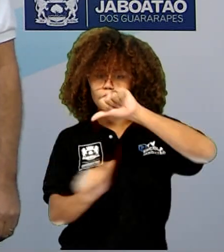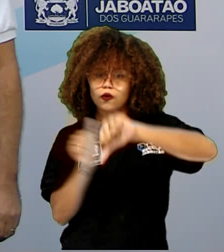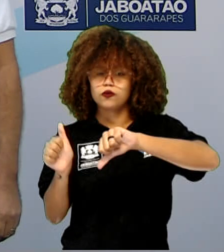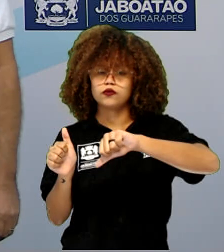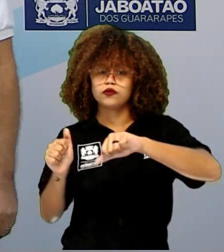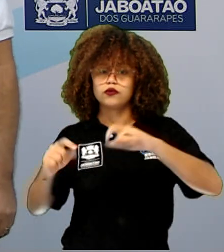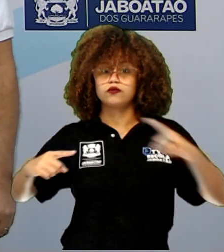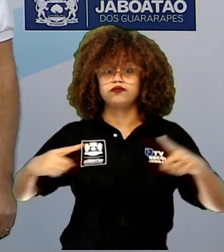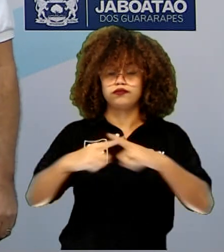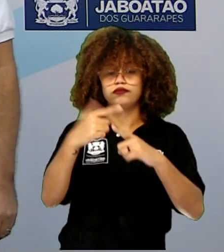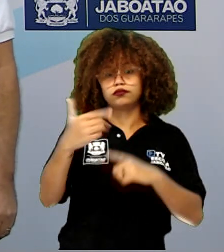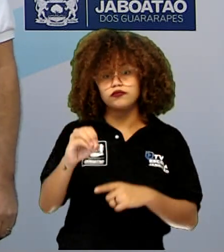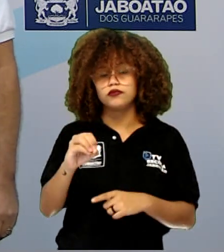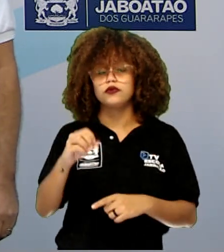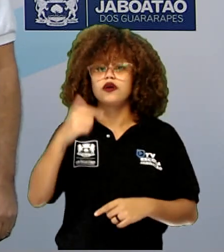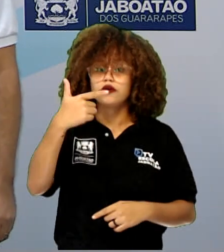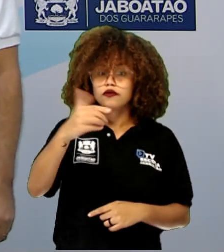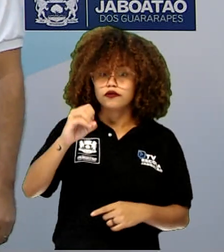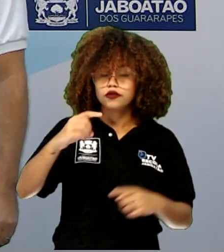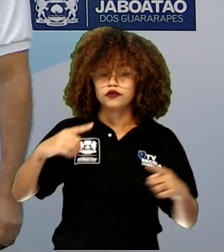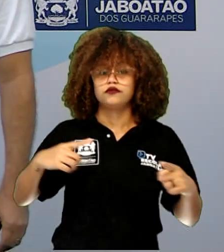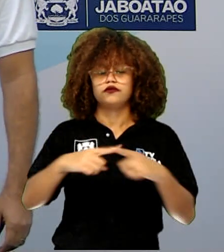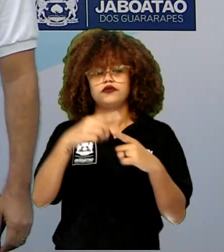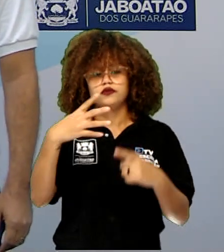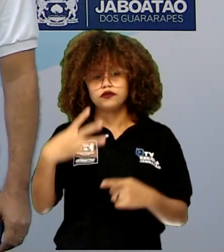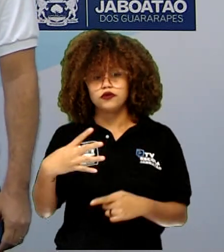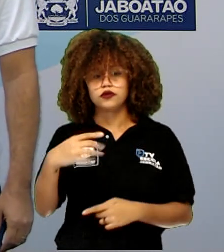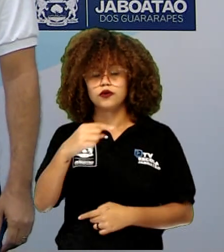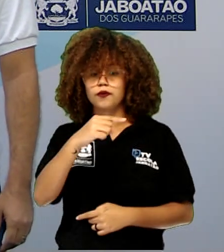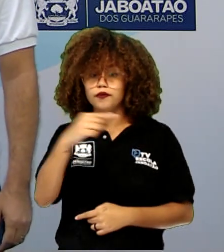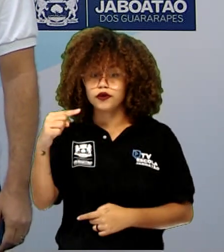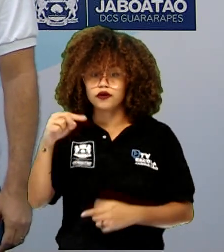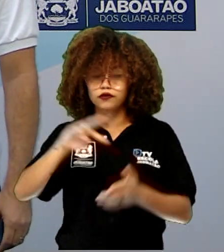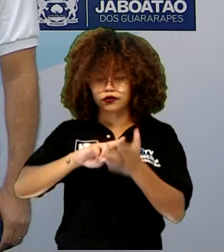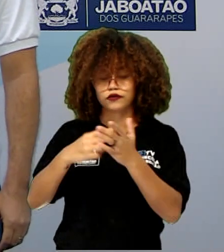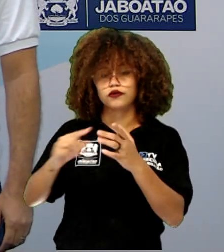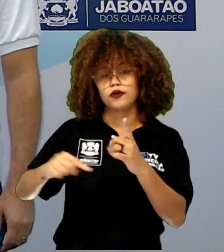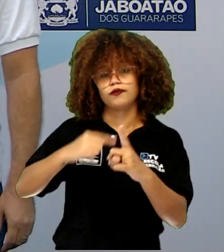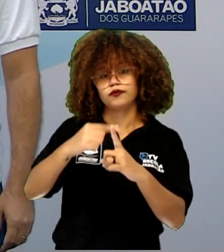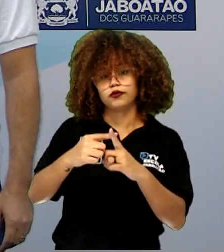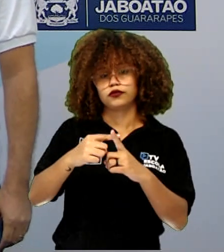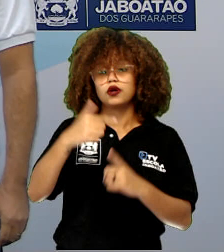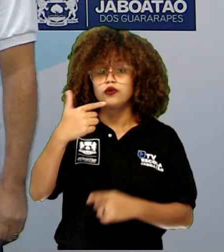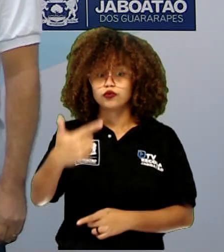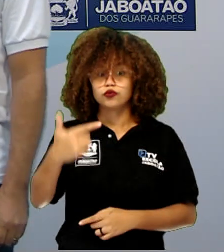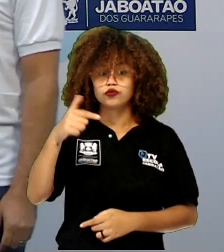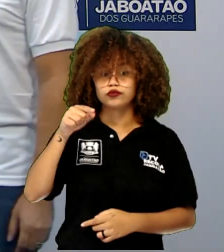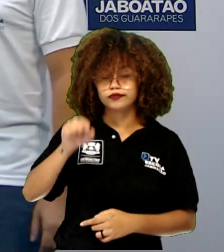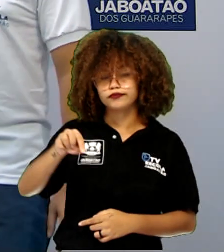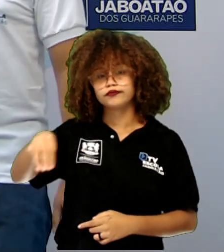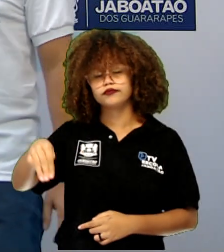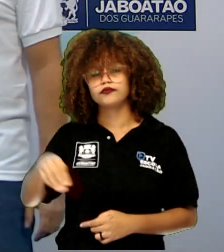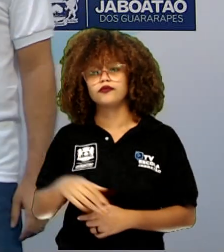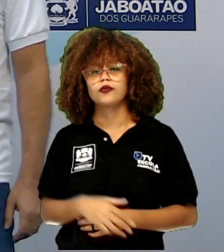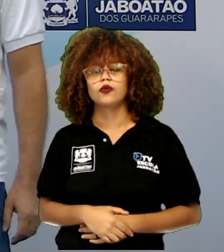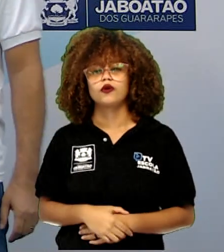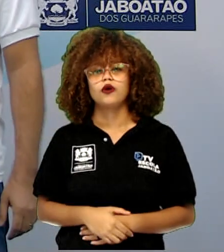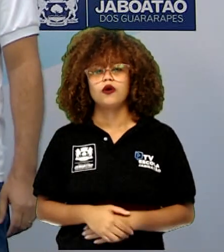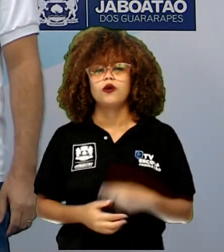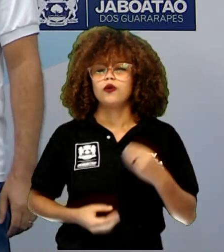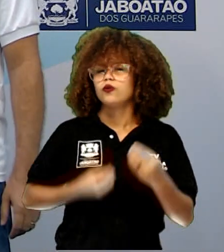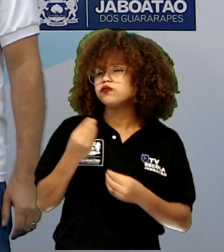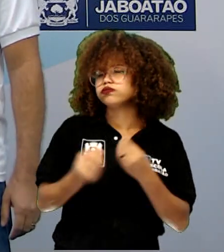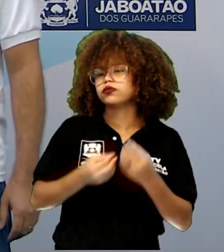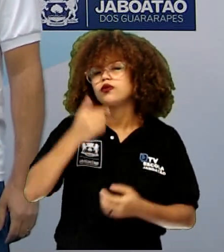multiplicando por 20 20 x 4 ou menos com menos aqui para dar mais dois anos como esse